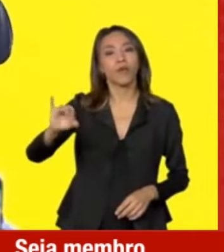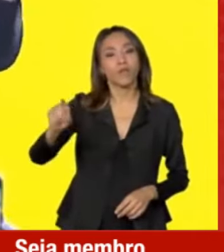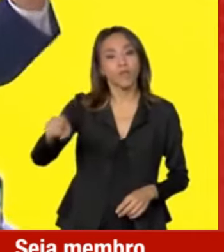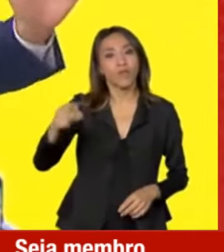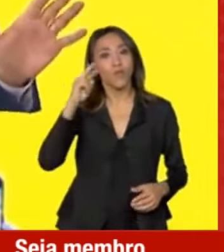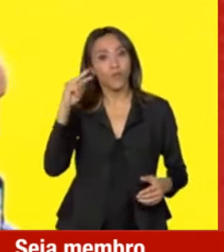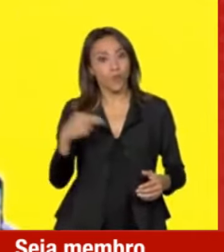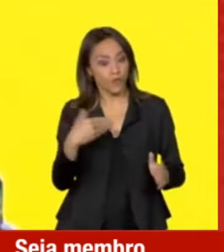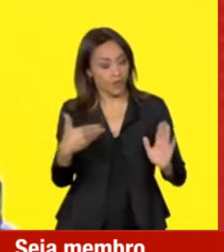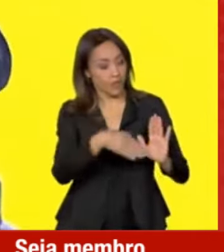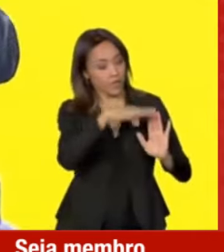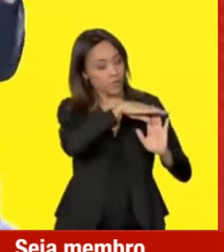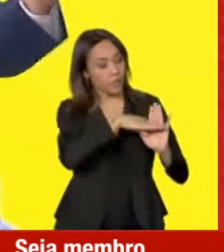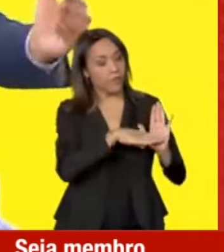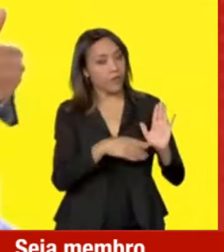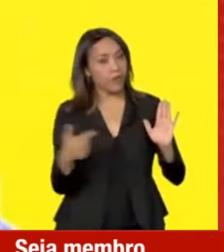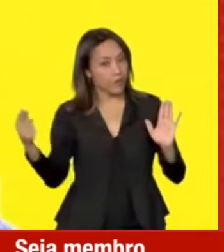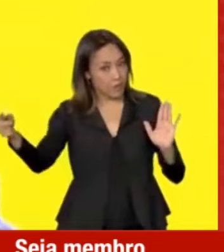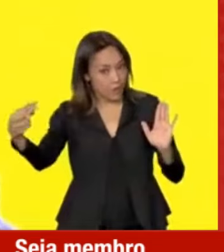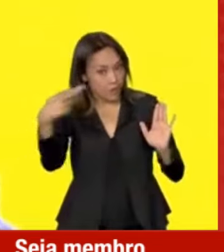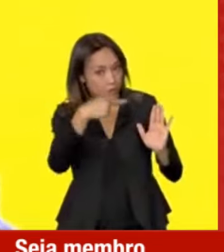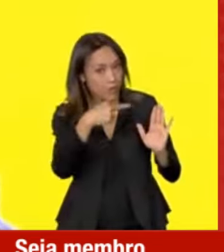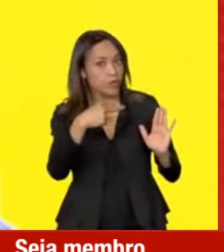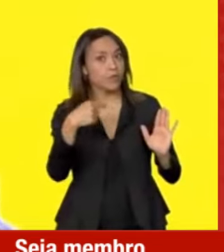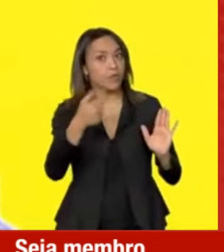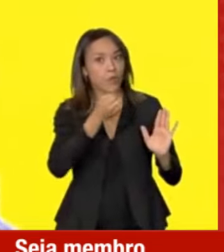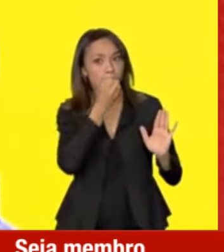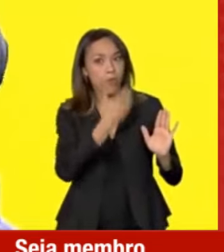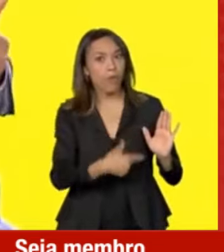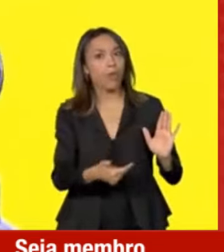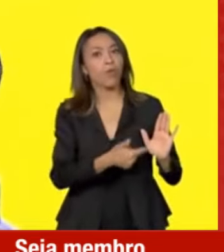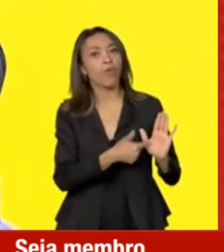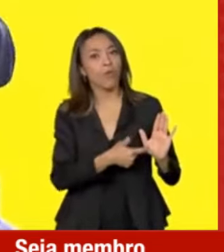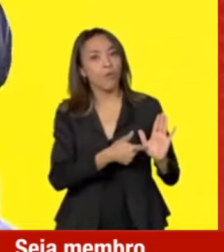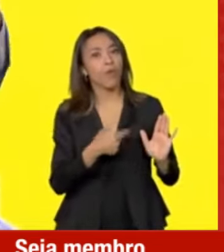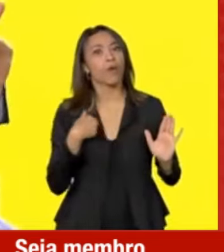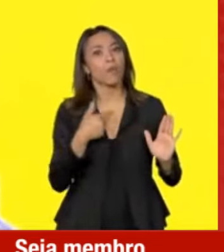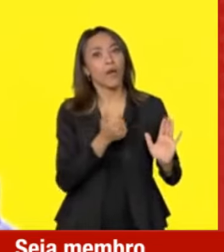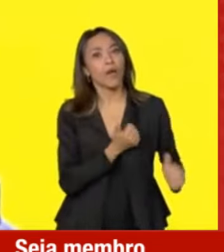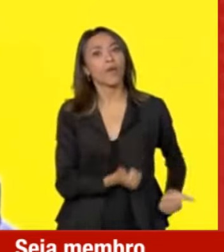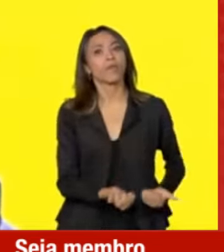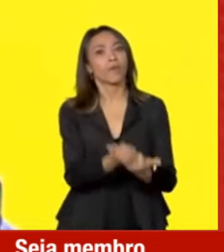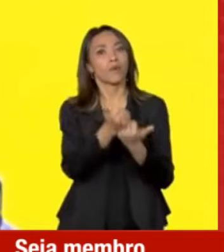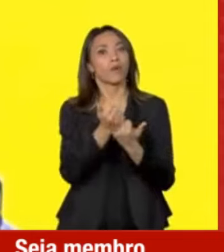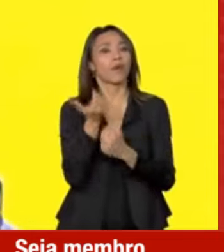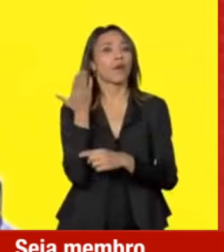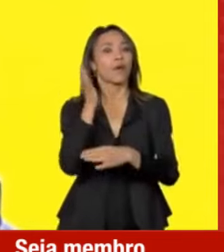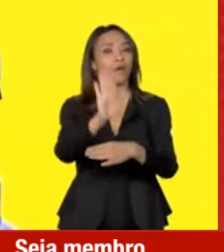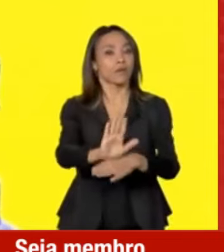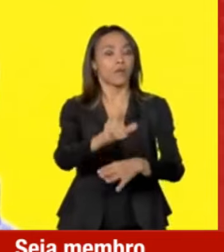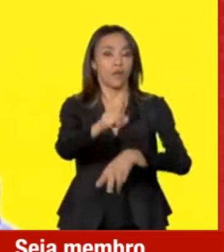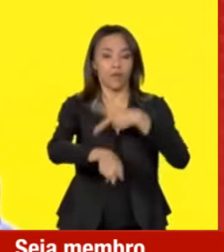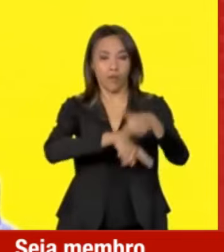um cardápio de alternativas muito ampla para a gente atender todo o povo brasileiro,